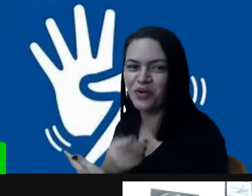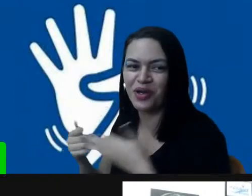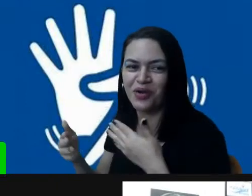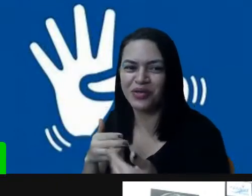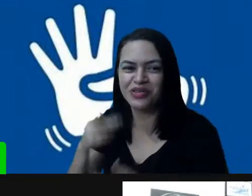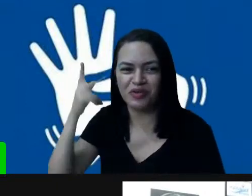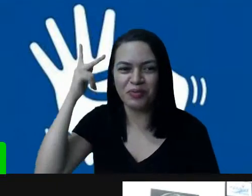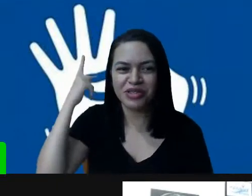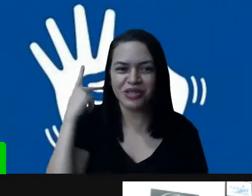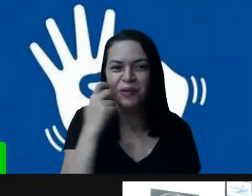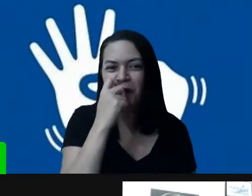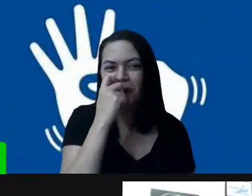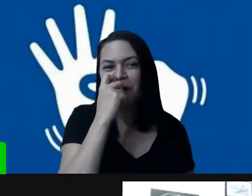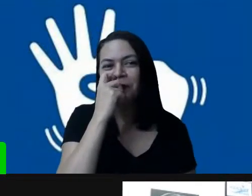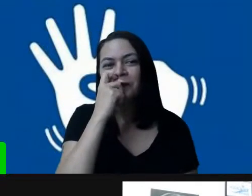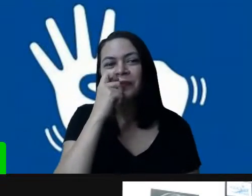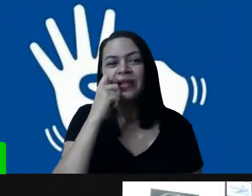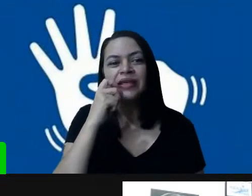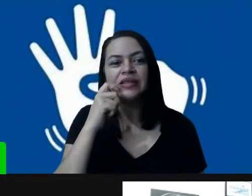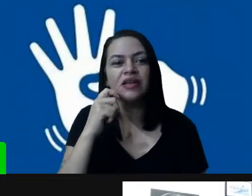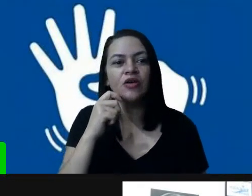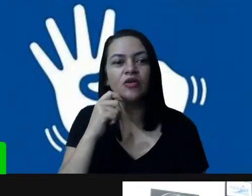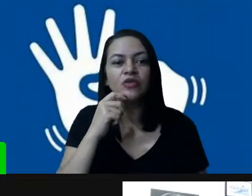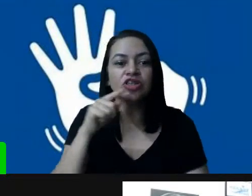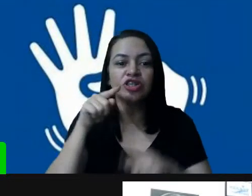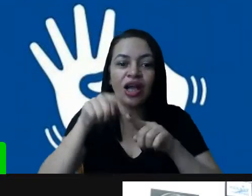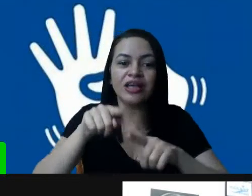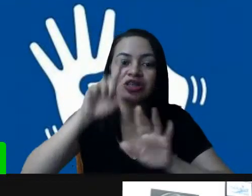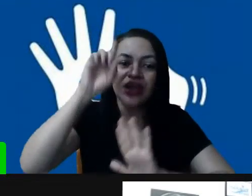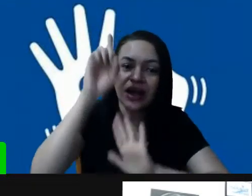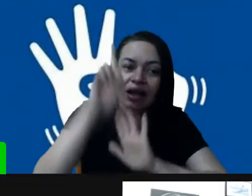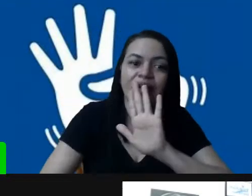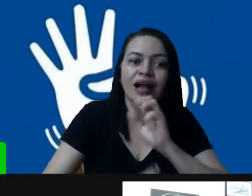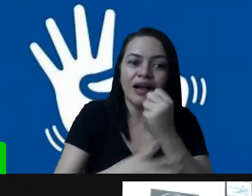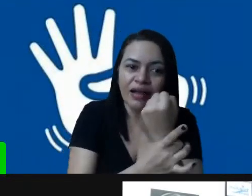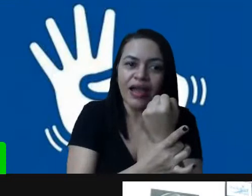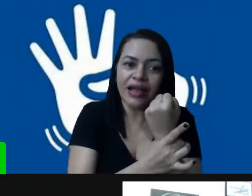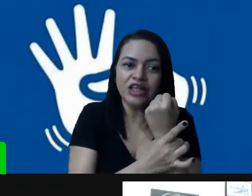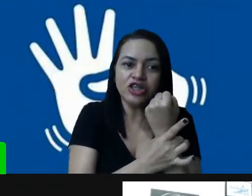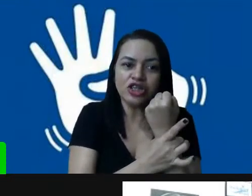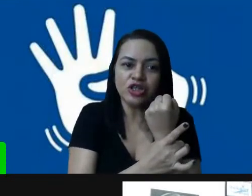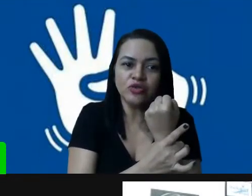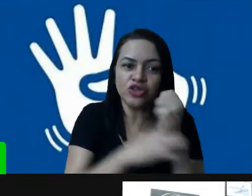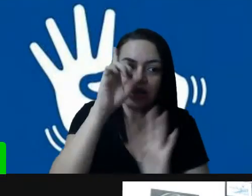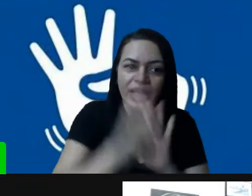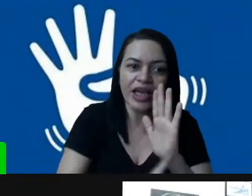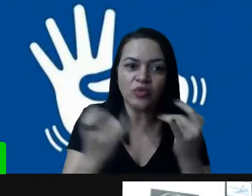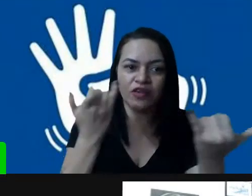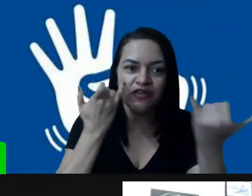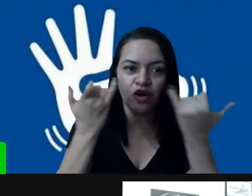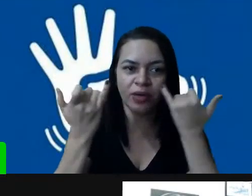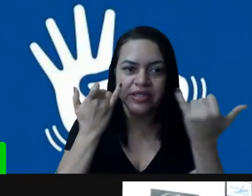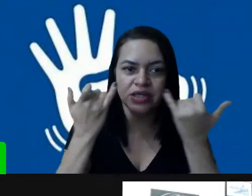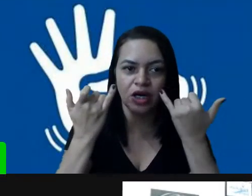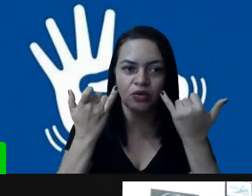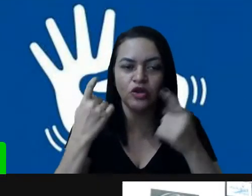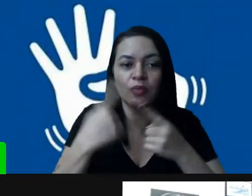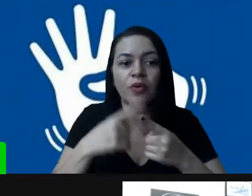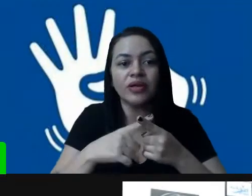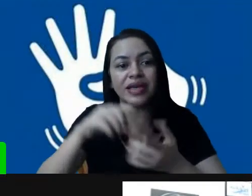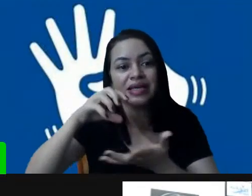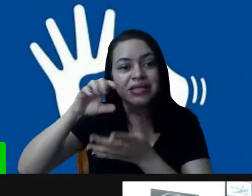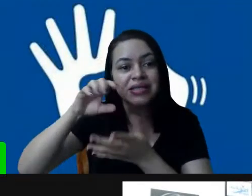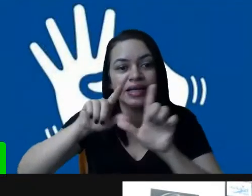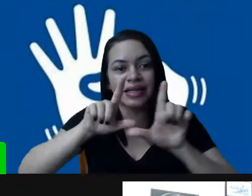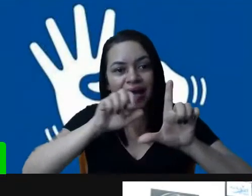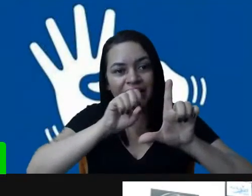corrigir qualquer coisa, viu, Pajama? Então, já está, é garantido o direito à informação. Então, por que